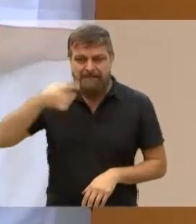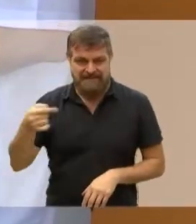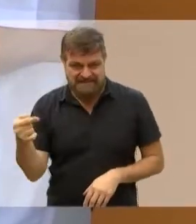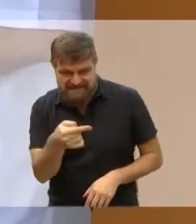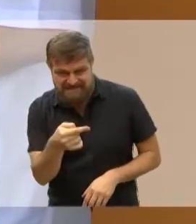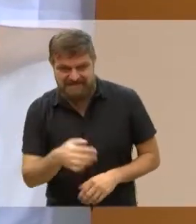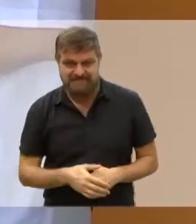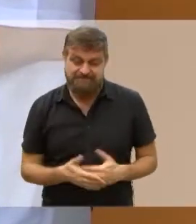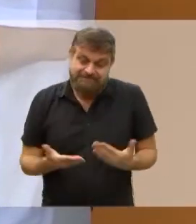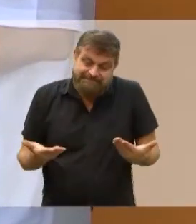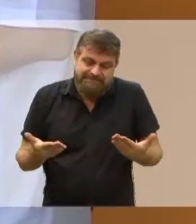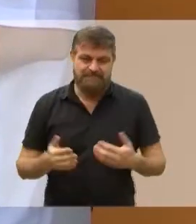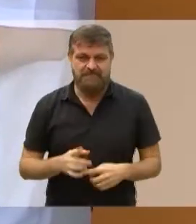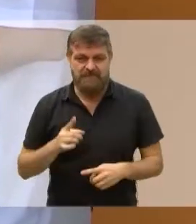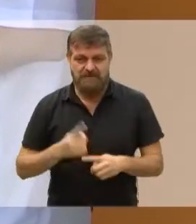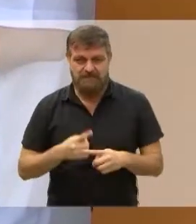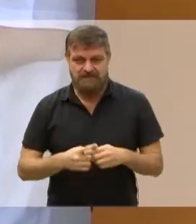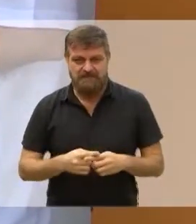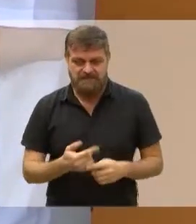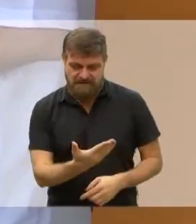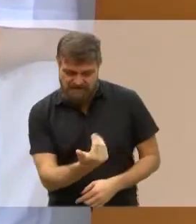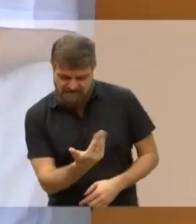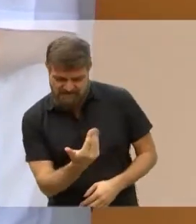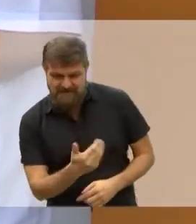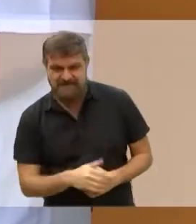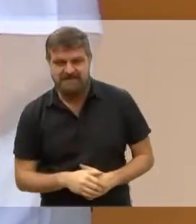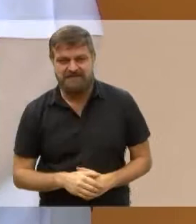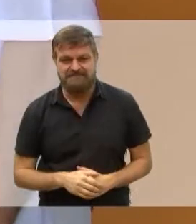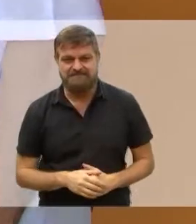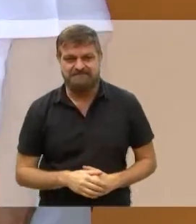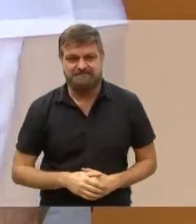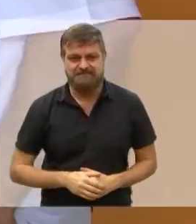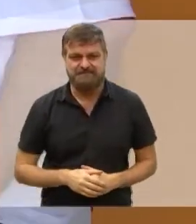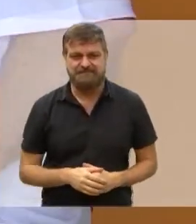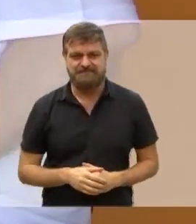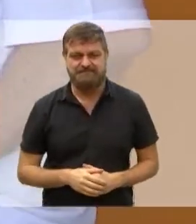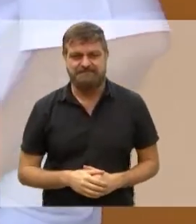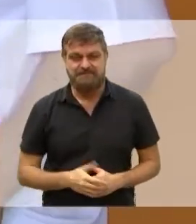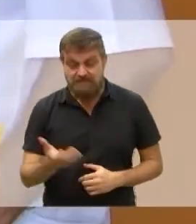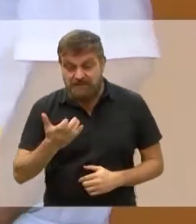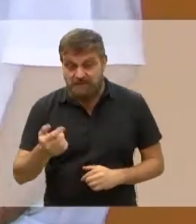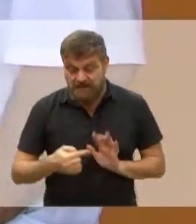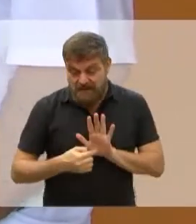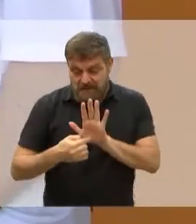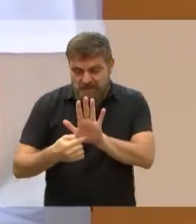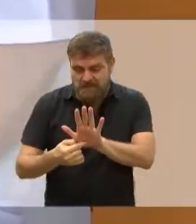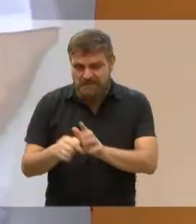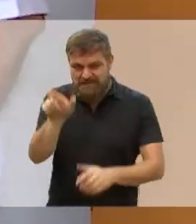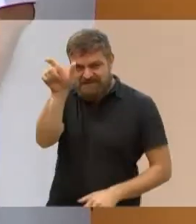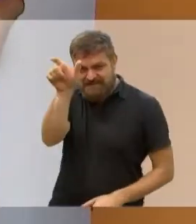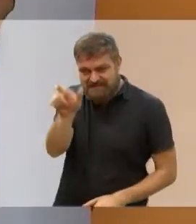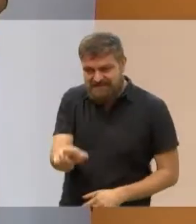Rafa, né, Rafa? Porque volta para cá, Rafa, volta para cá, vem cá, porque eu quero que você